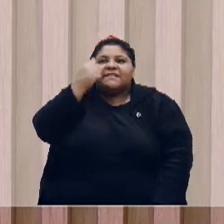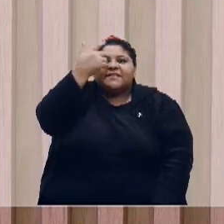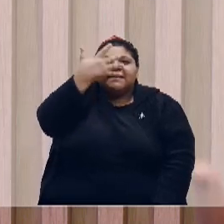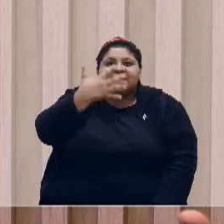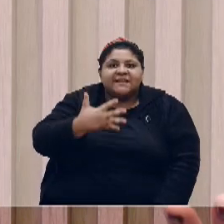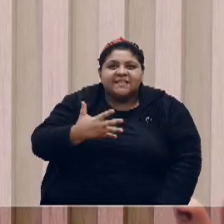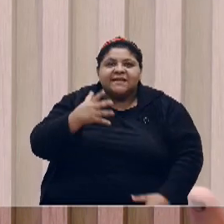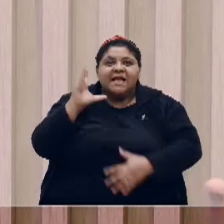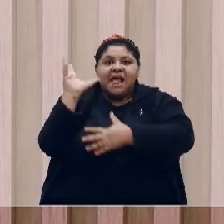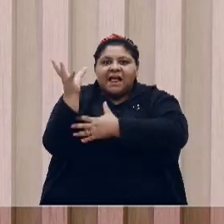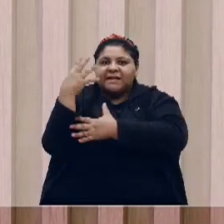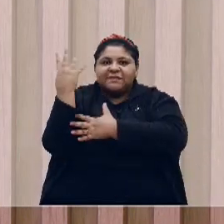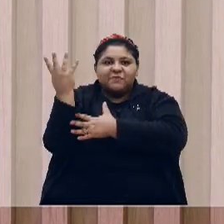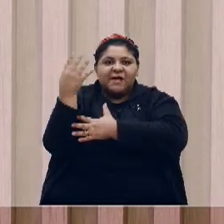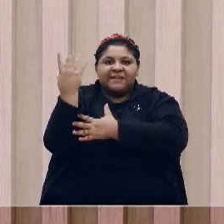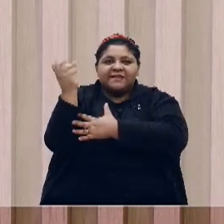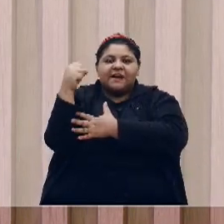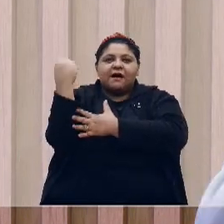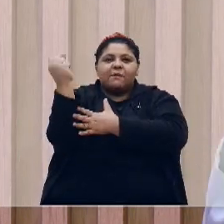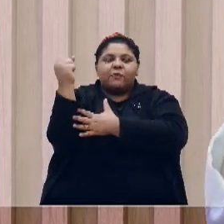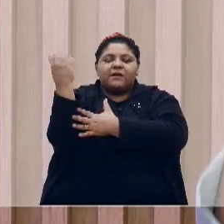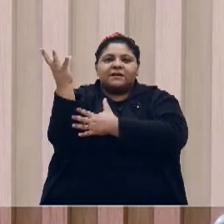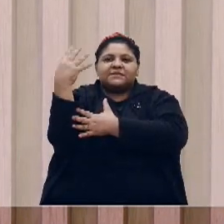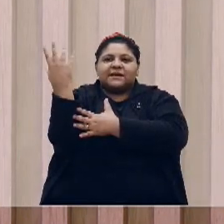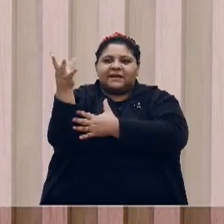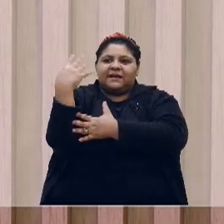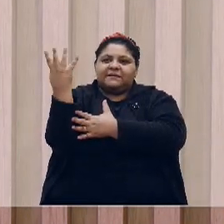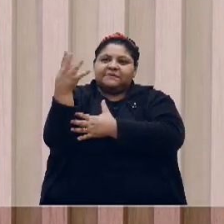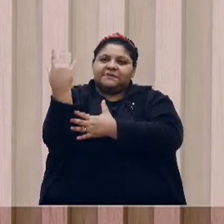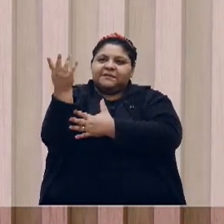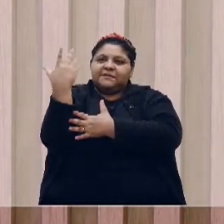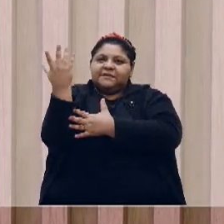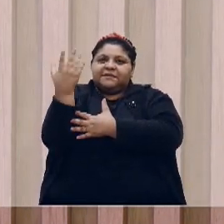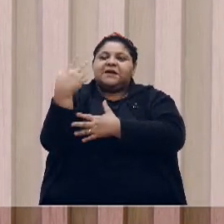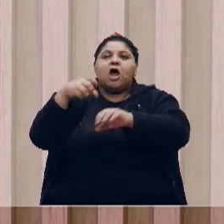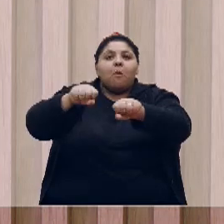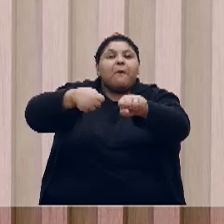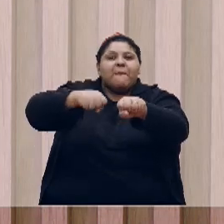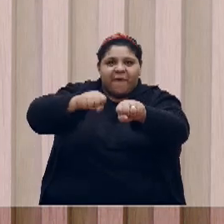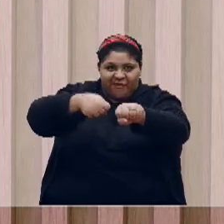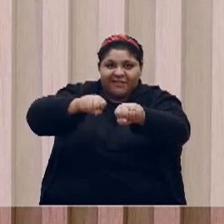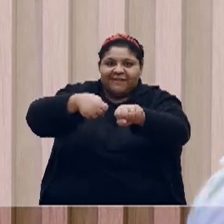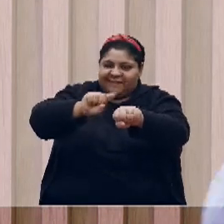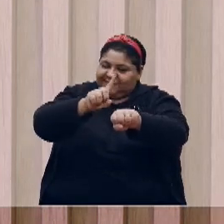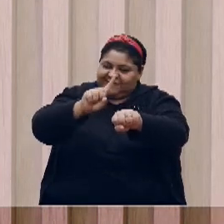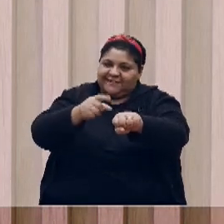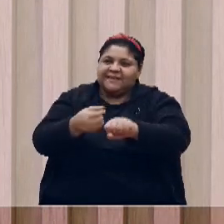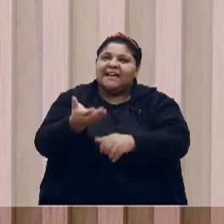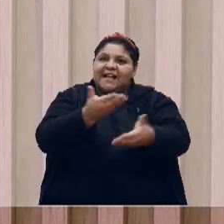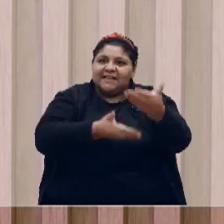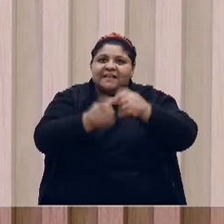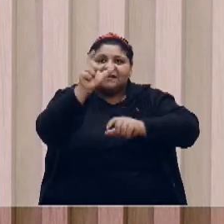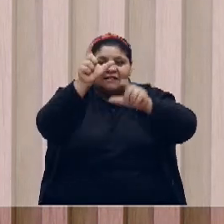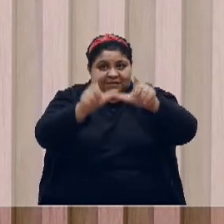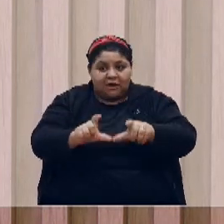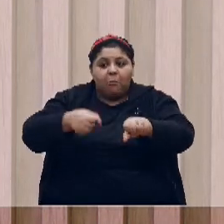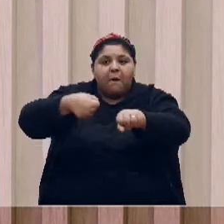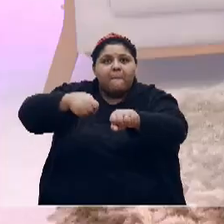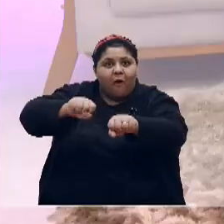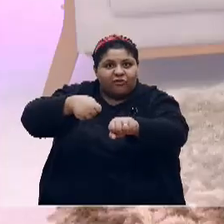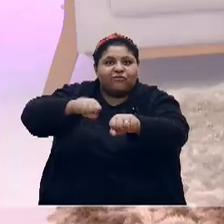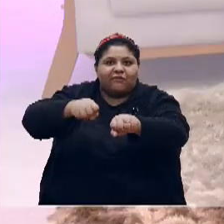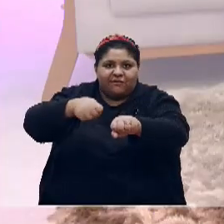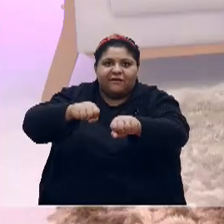ambulância, é uma motolância. Então, além de ser técnica em enfermagem, de atender pessoas, você ainda dirige uma moto, né? Pra atender